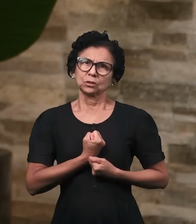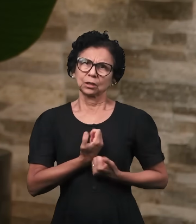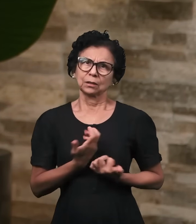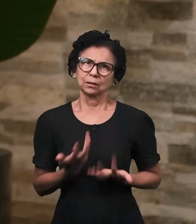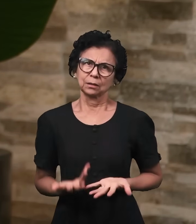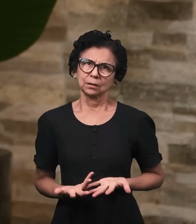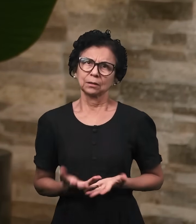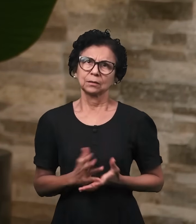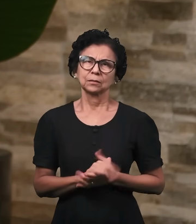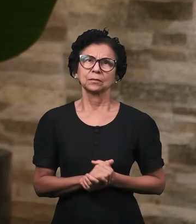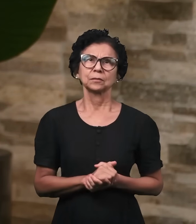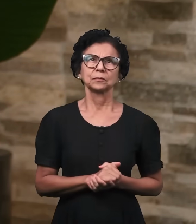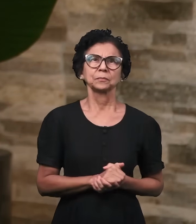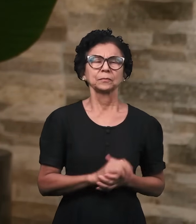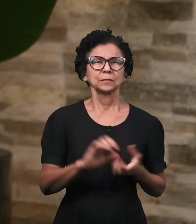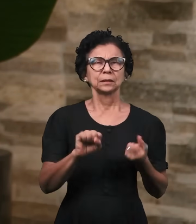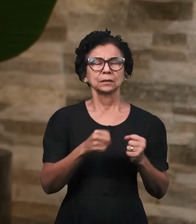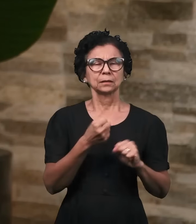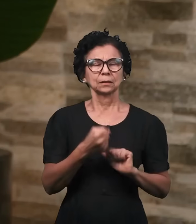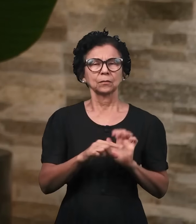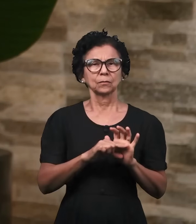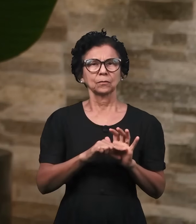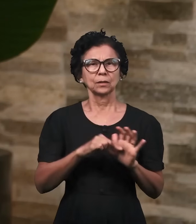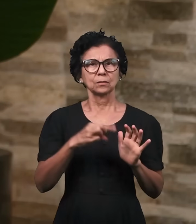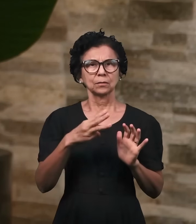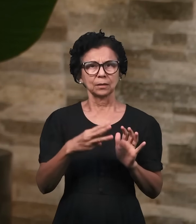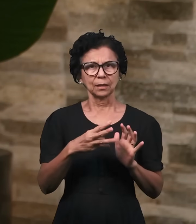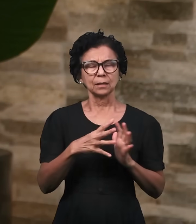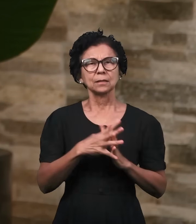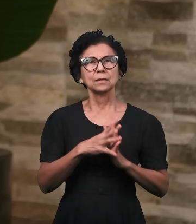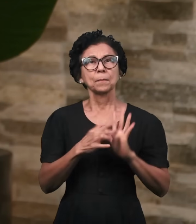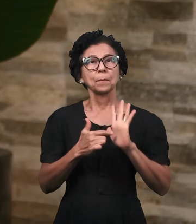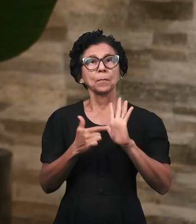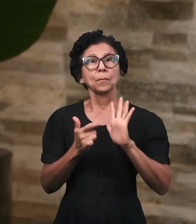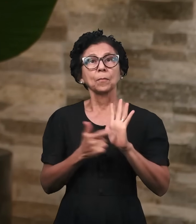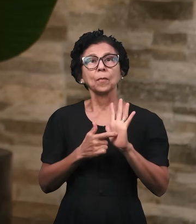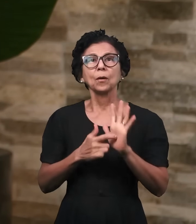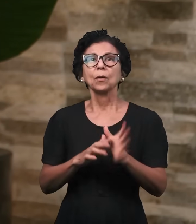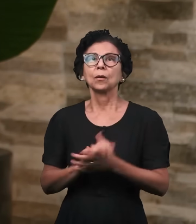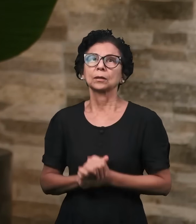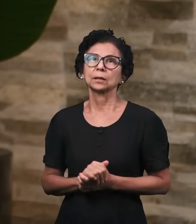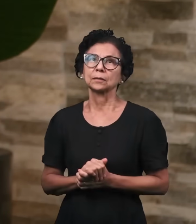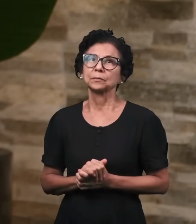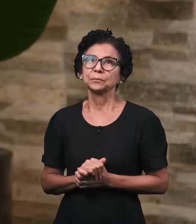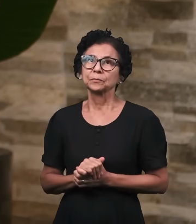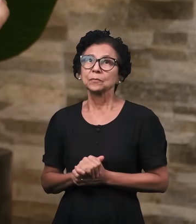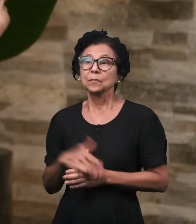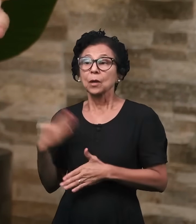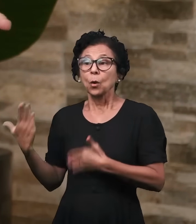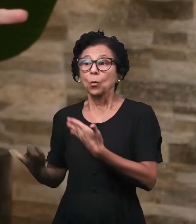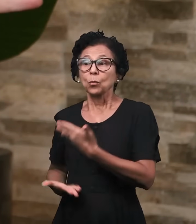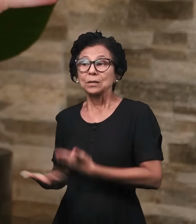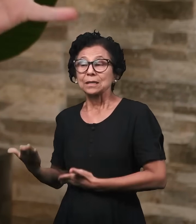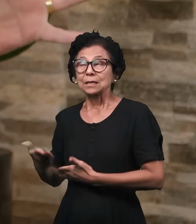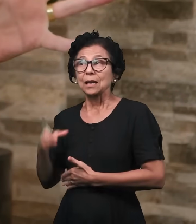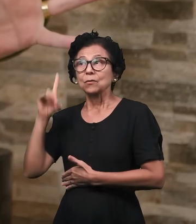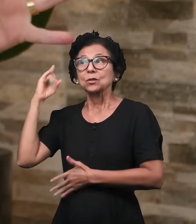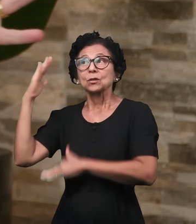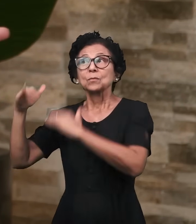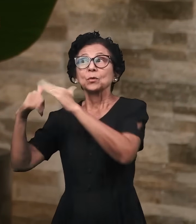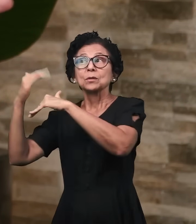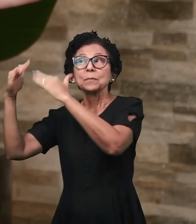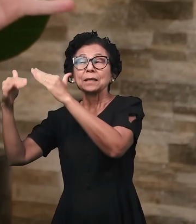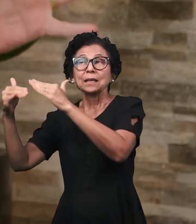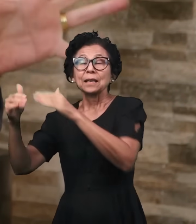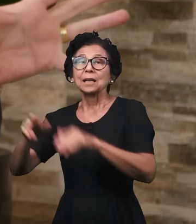do primeiro capítulo de Salmos fala que tudo aquilo que fizer o servo prosperará. Não essa prosperidade que o mundo vende,